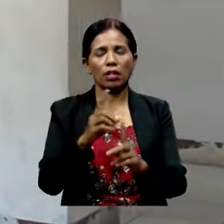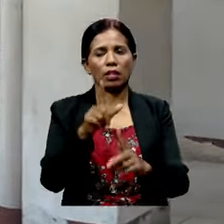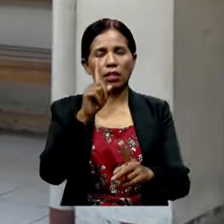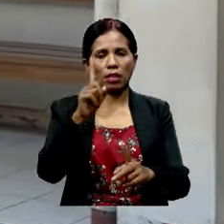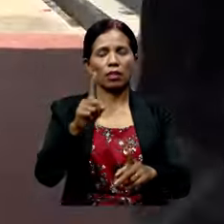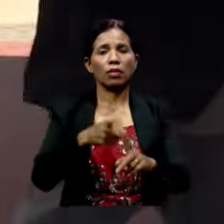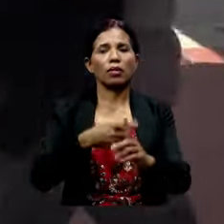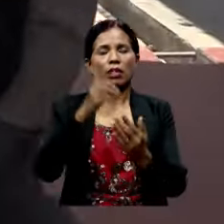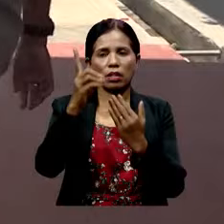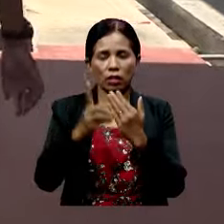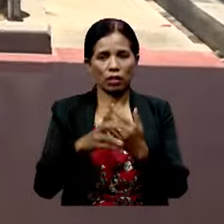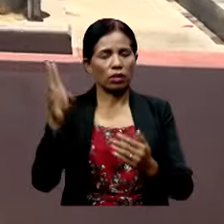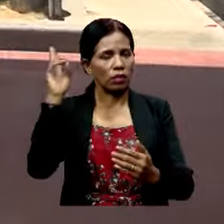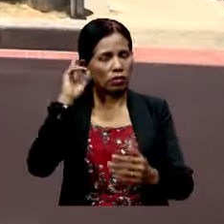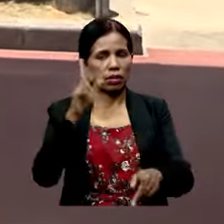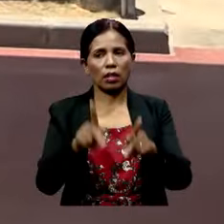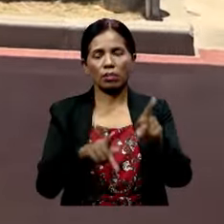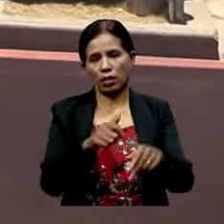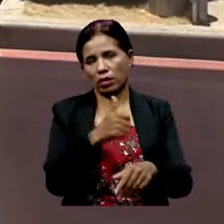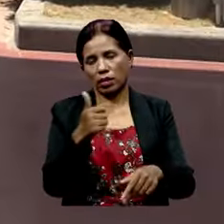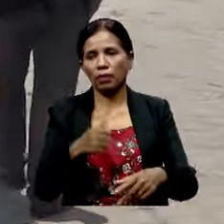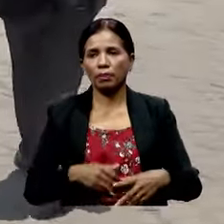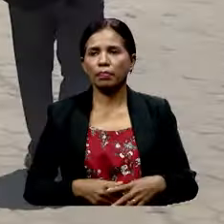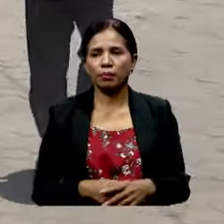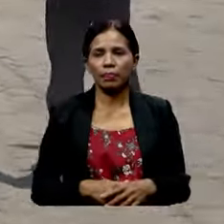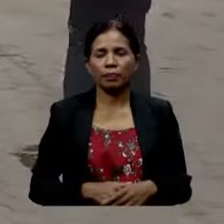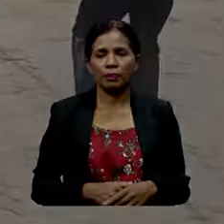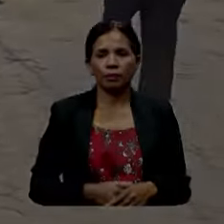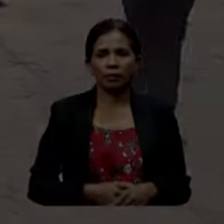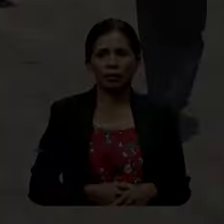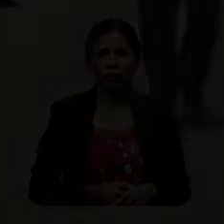fulan dezembro, o de Rona alegação. Emerenciana Martins, Domingos Bere, Gemen.